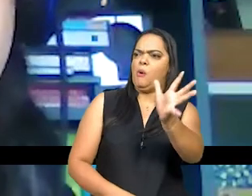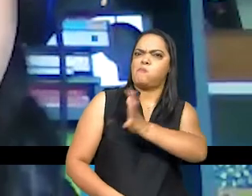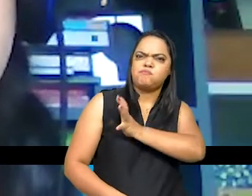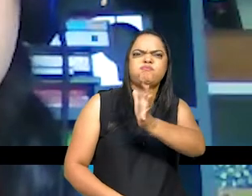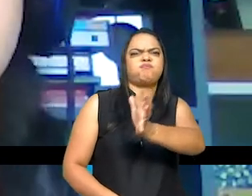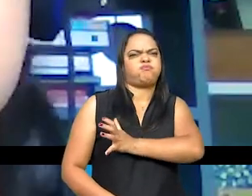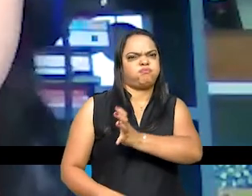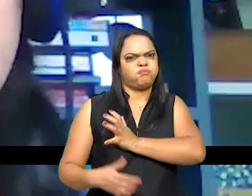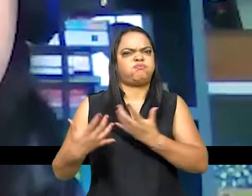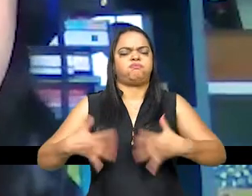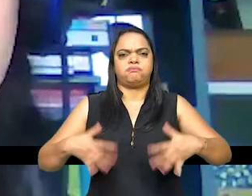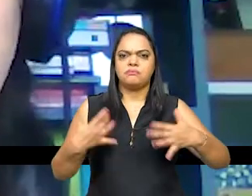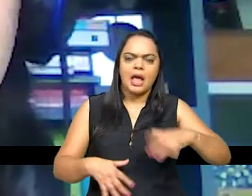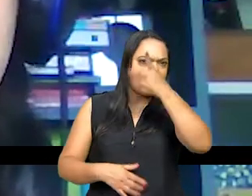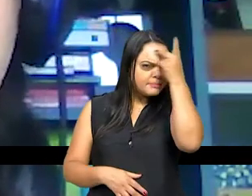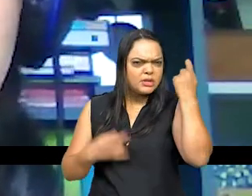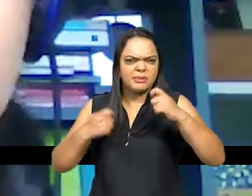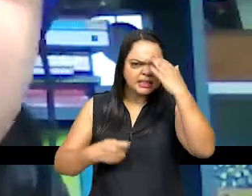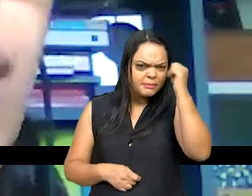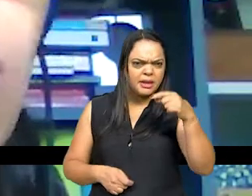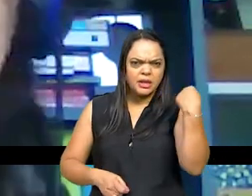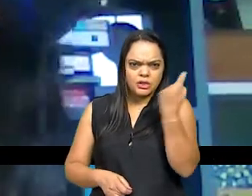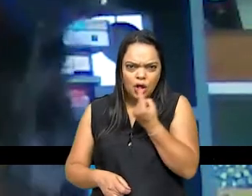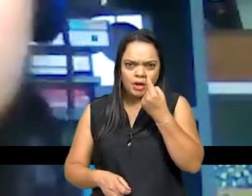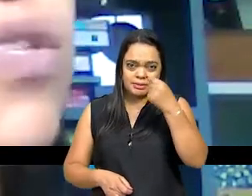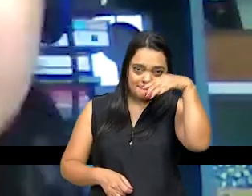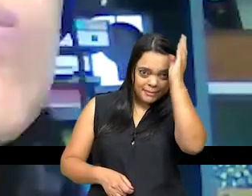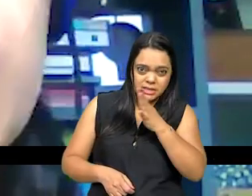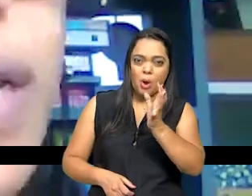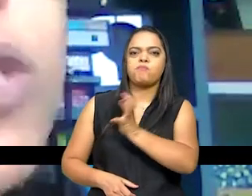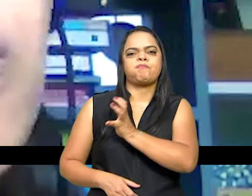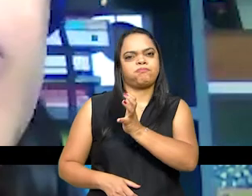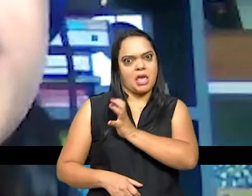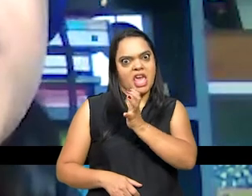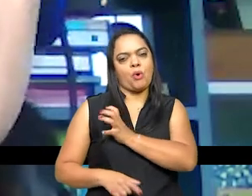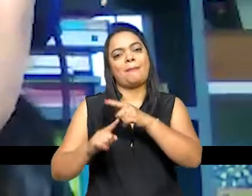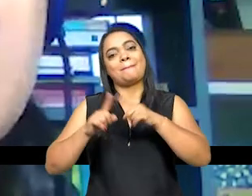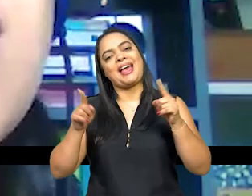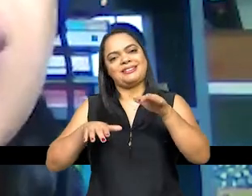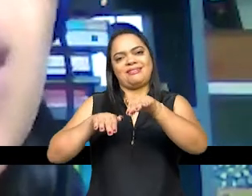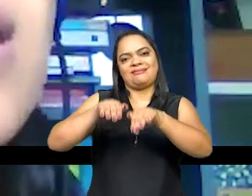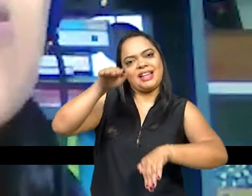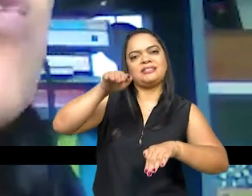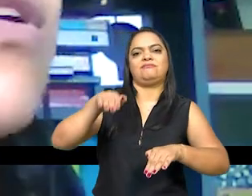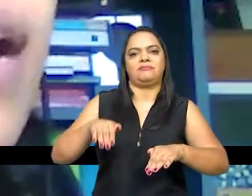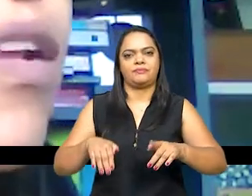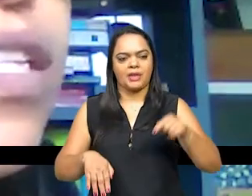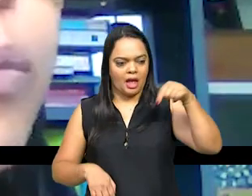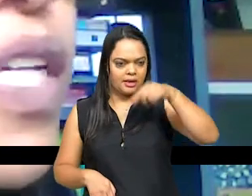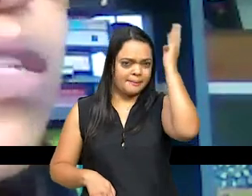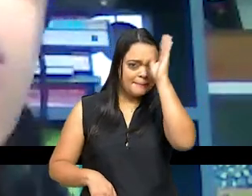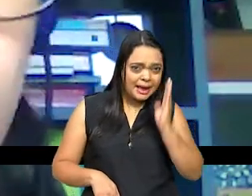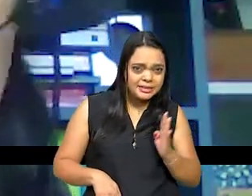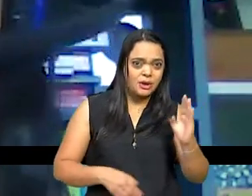temos que deixar isso, as pessoas têm que saber disso. Nós somos um país extremamente desigual, mas nós não somos um país pobre. A nossa receita, né, a